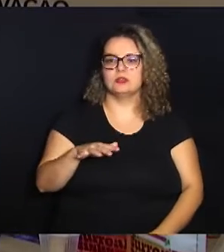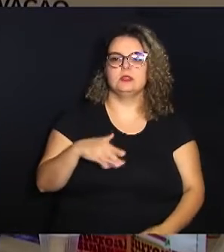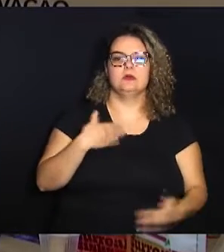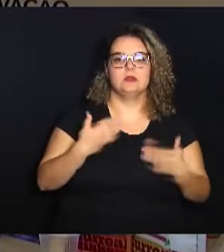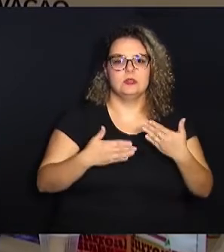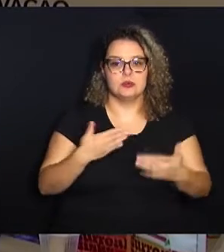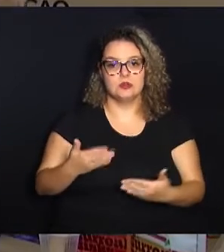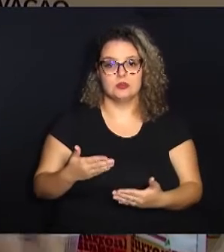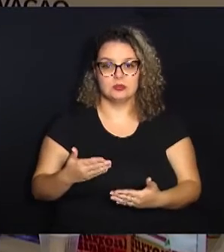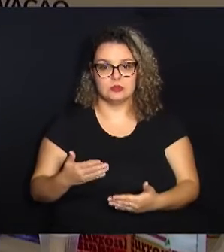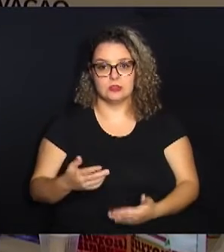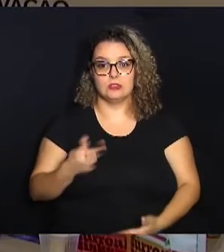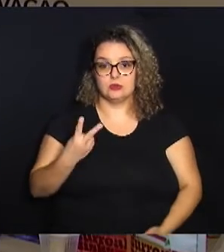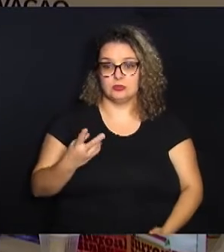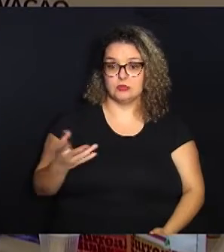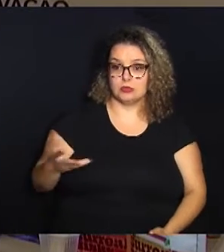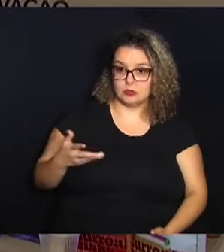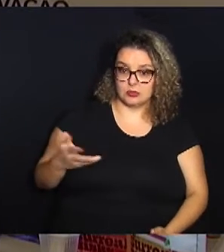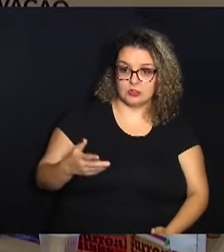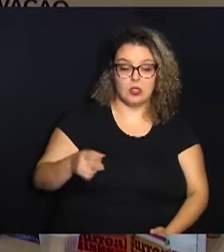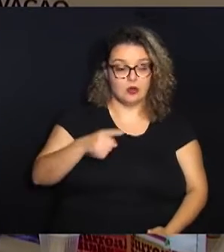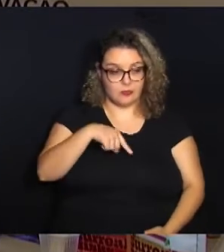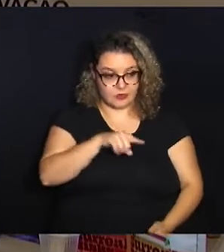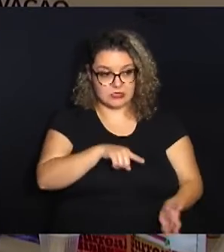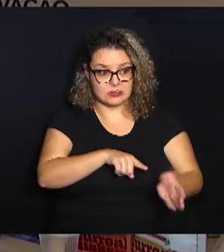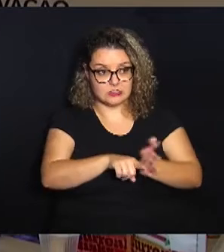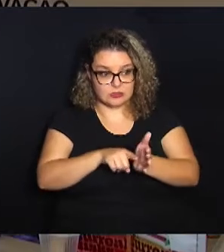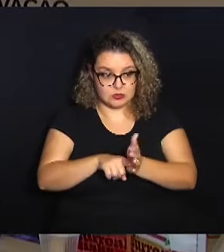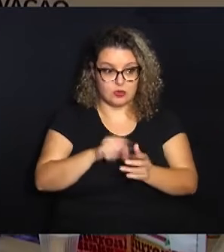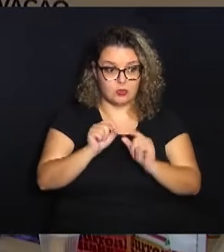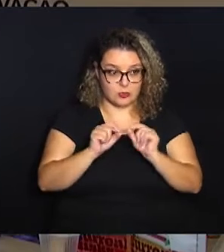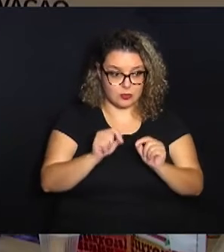de 2 aceleradoras. Vocês são pesquisadores o